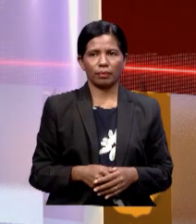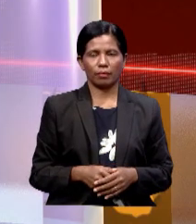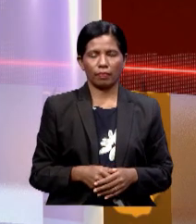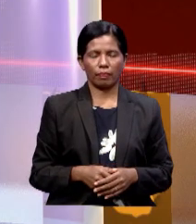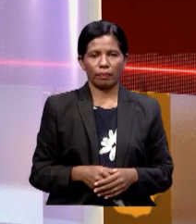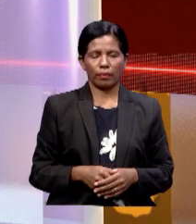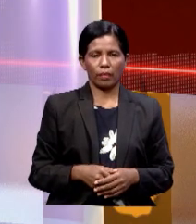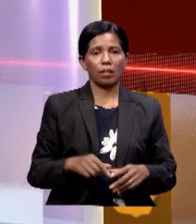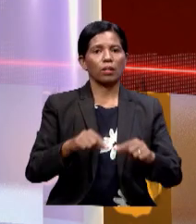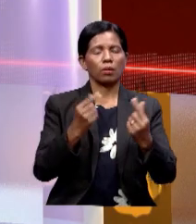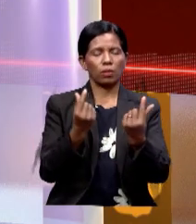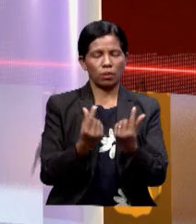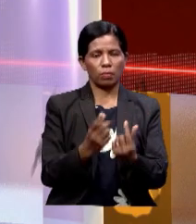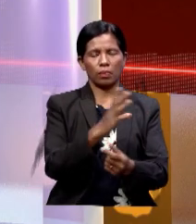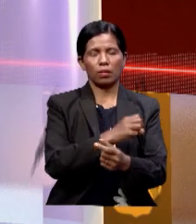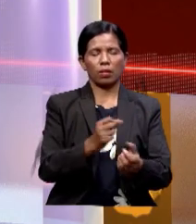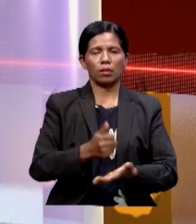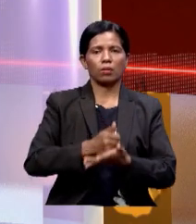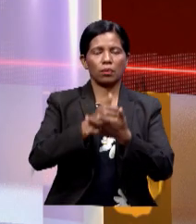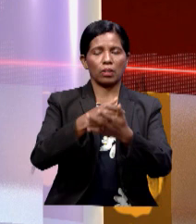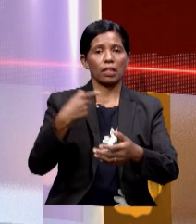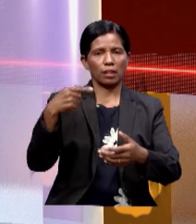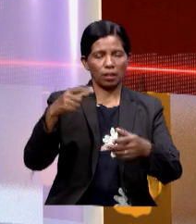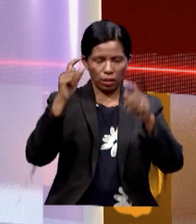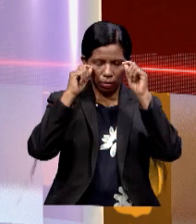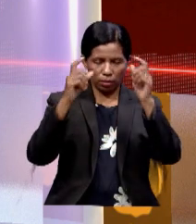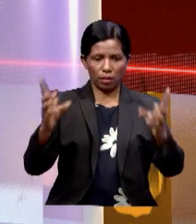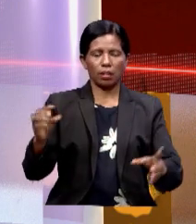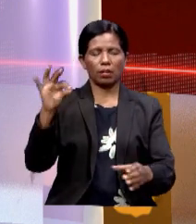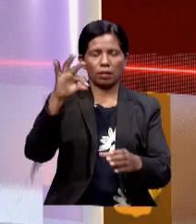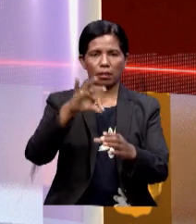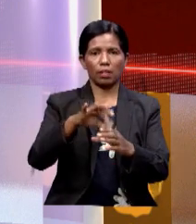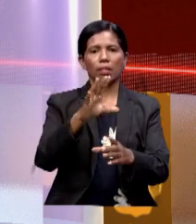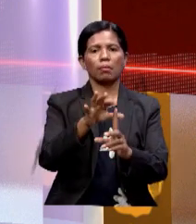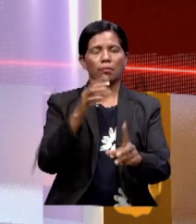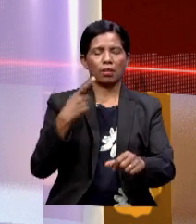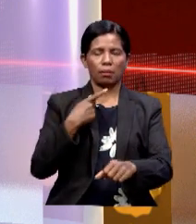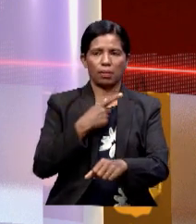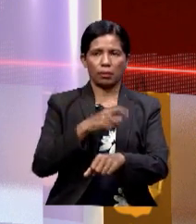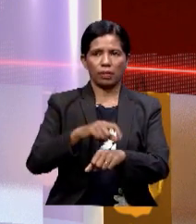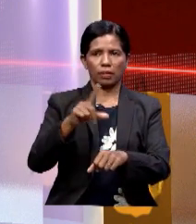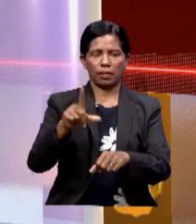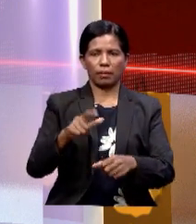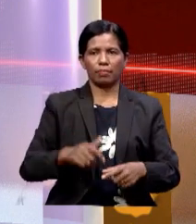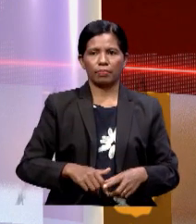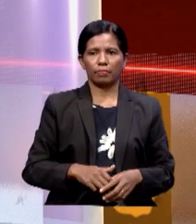Soldado Tigre Verdes apoia os verdes de Timor, onde compete e eleição parlamentar.